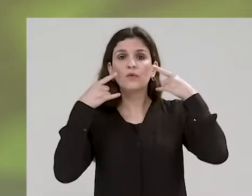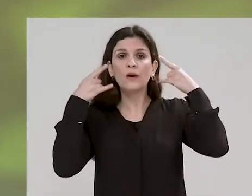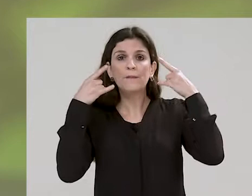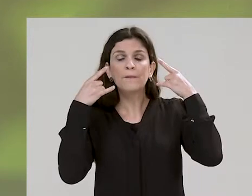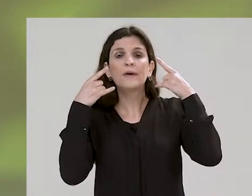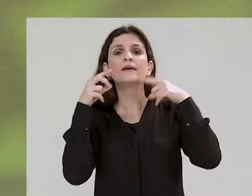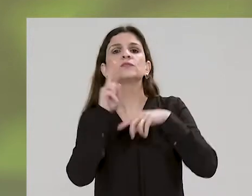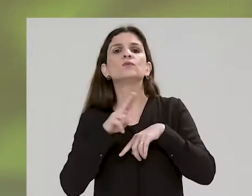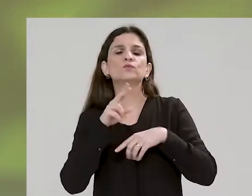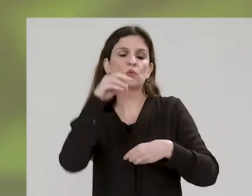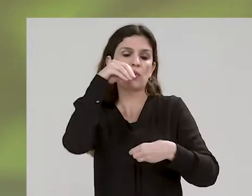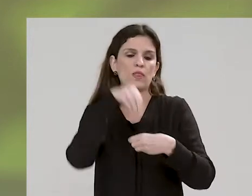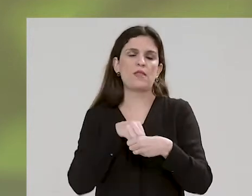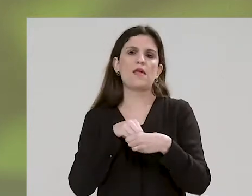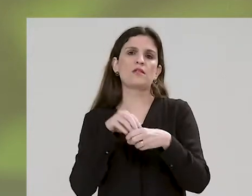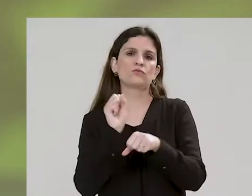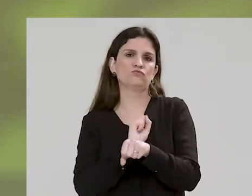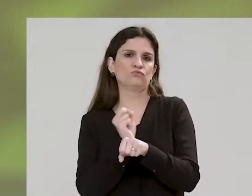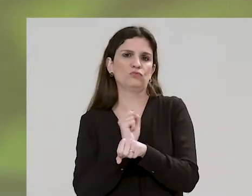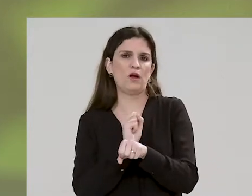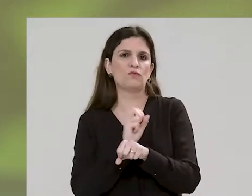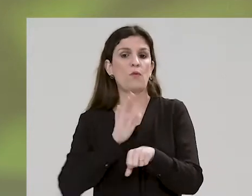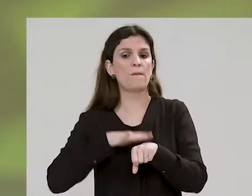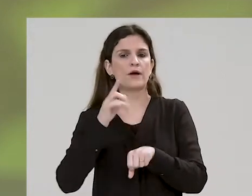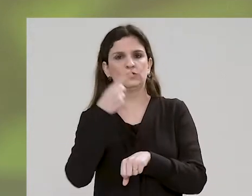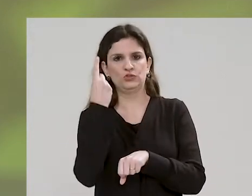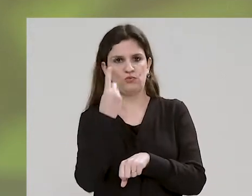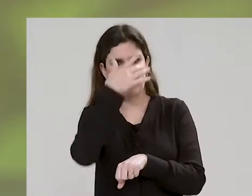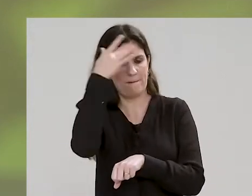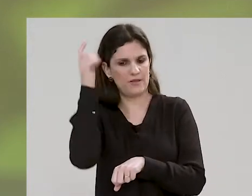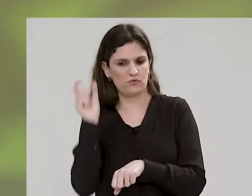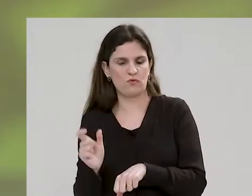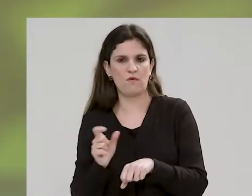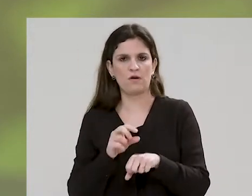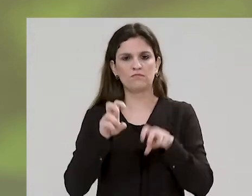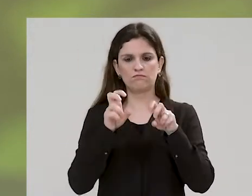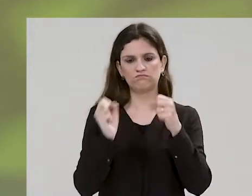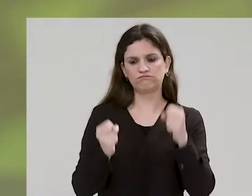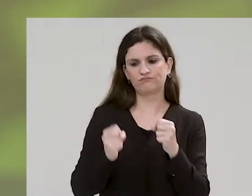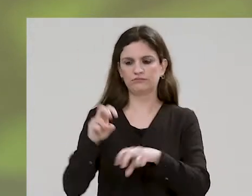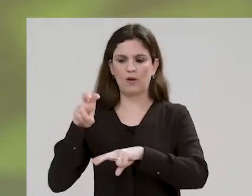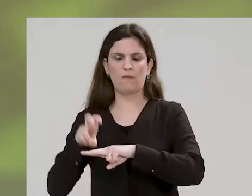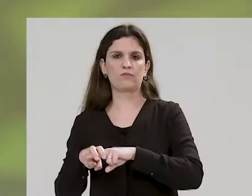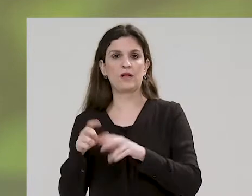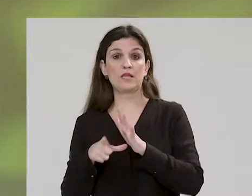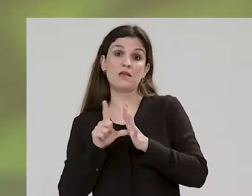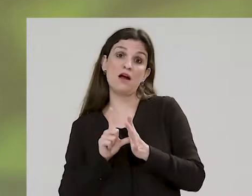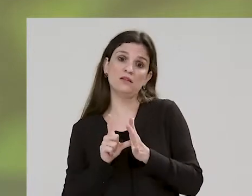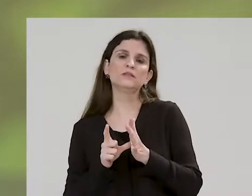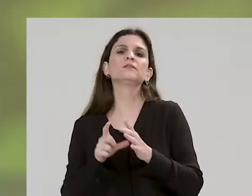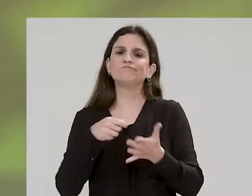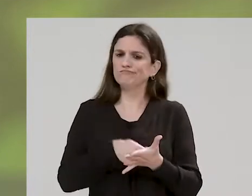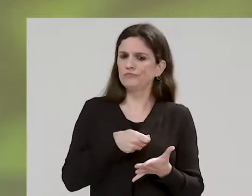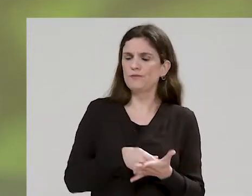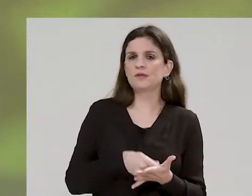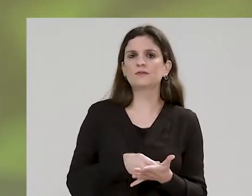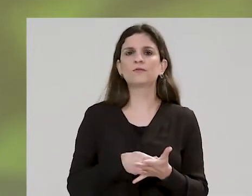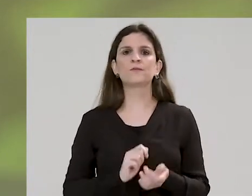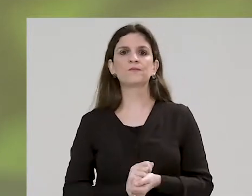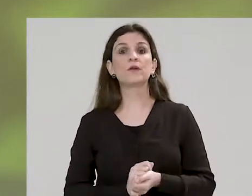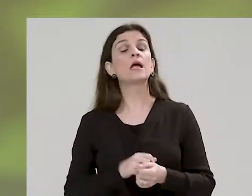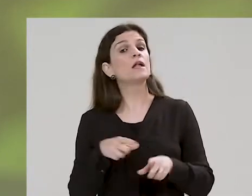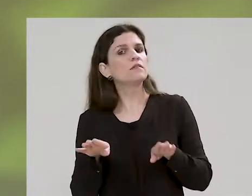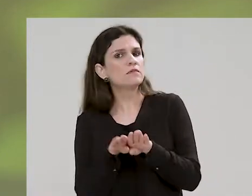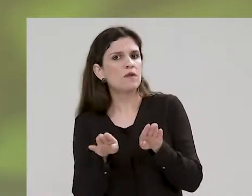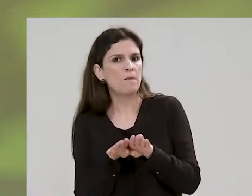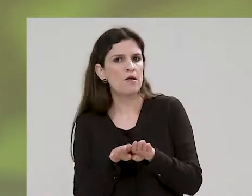de proteção dentro dos veículos com mais de um passageiro, o que antes era obrigatório. Também passou a ser recomendado